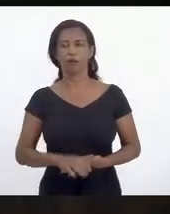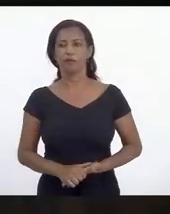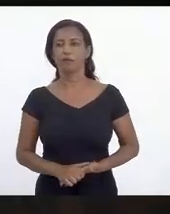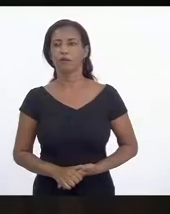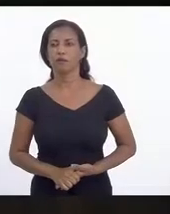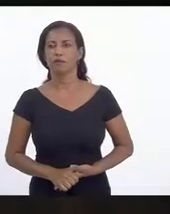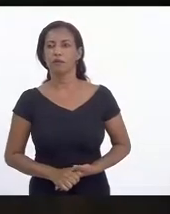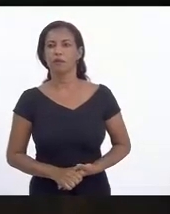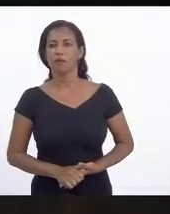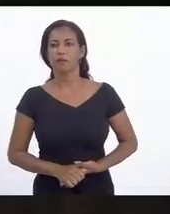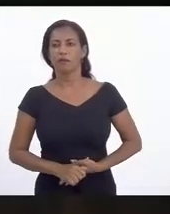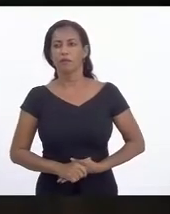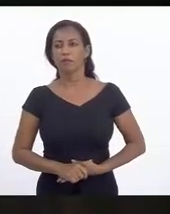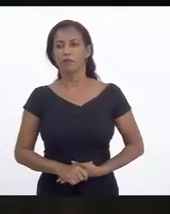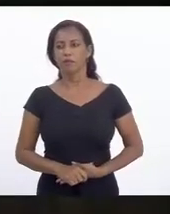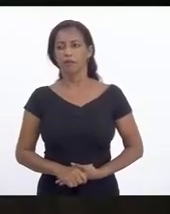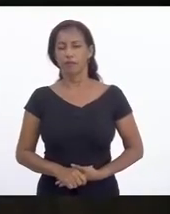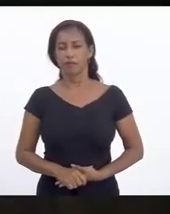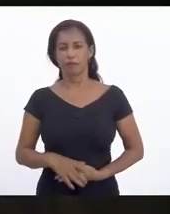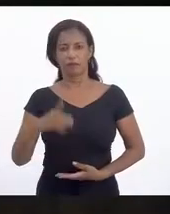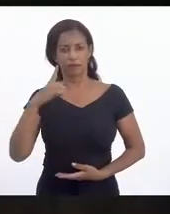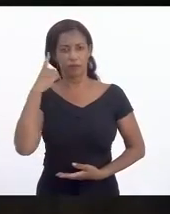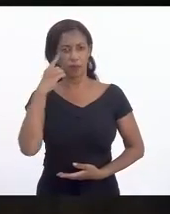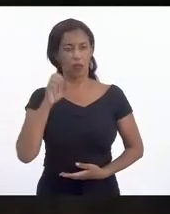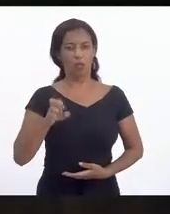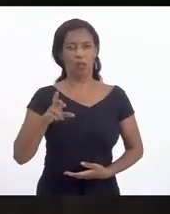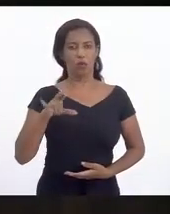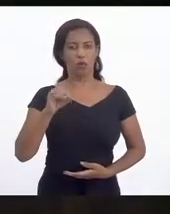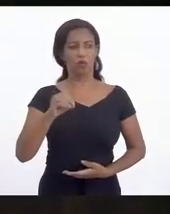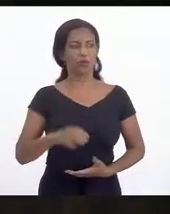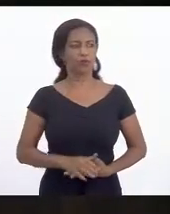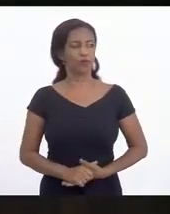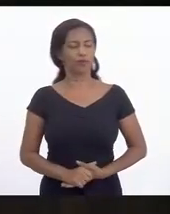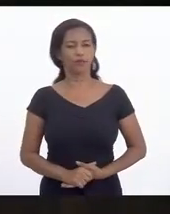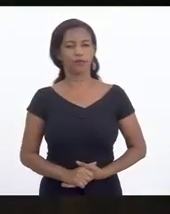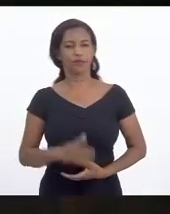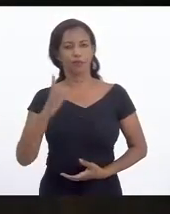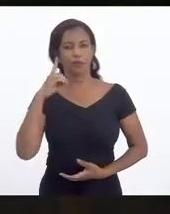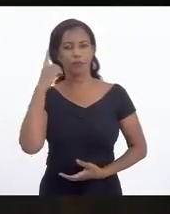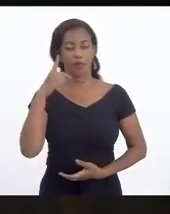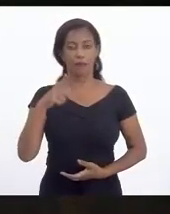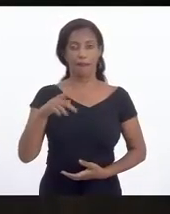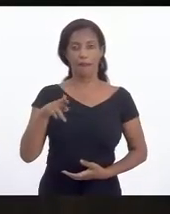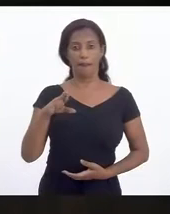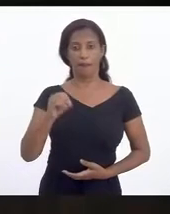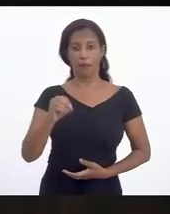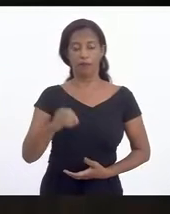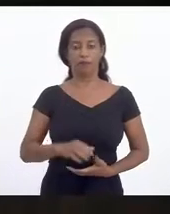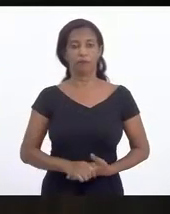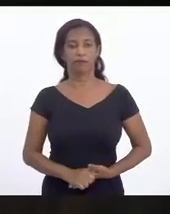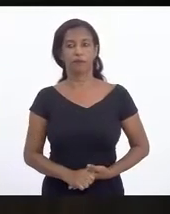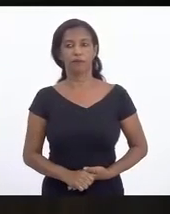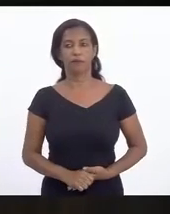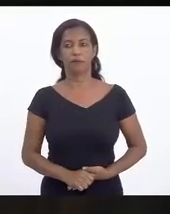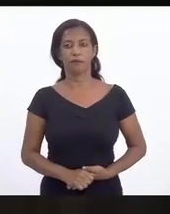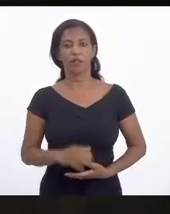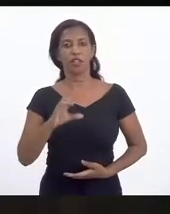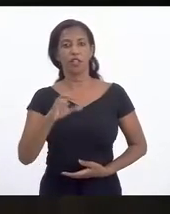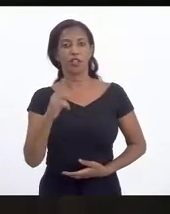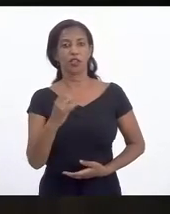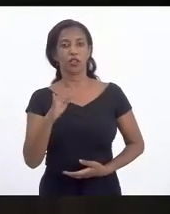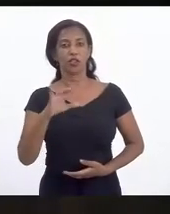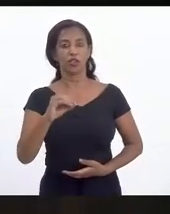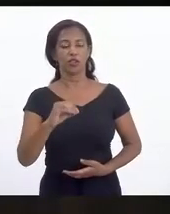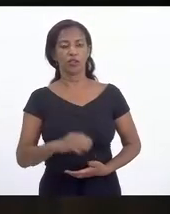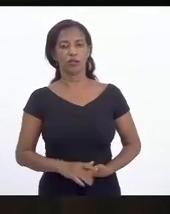Deputado Carlos Macedo. Deputado Eurico Júnior, deputado Pedro Ricardo, Chico